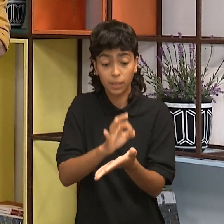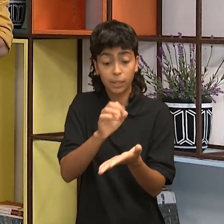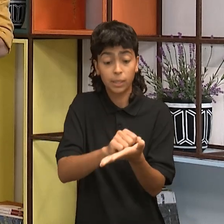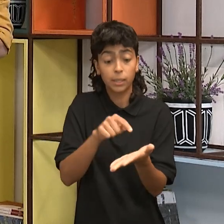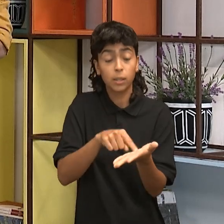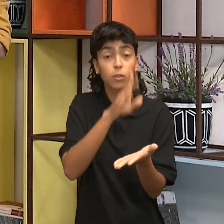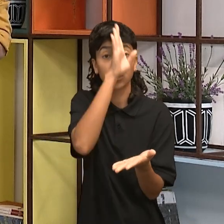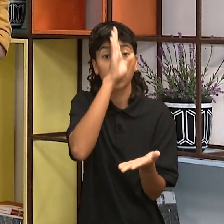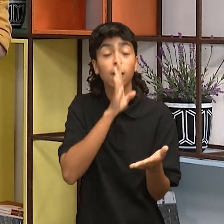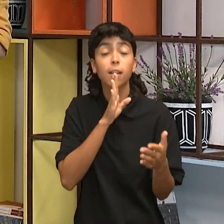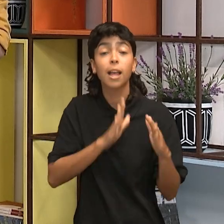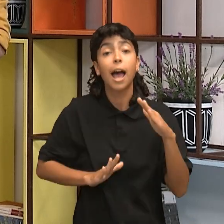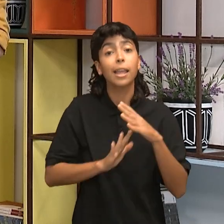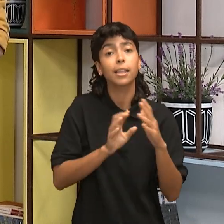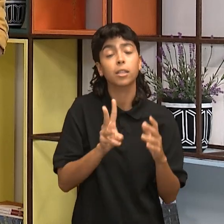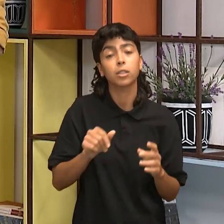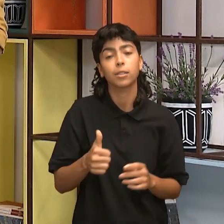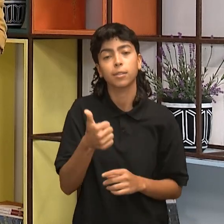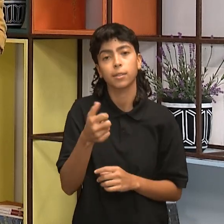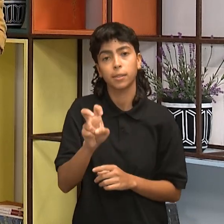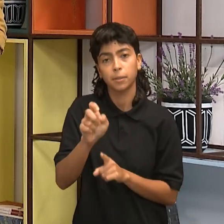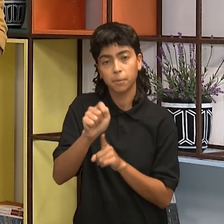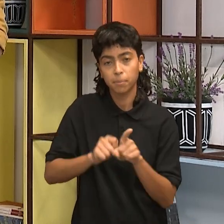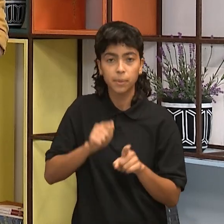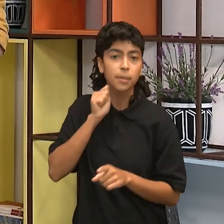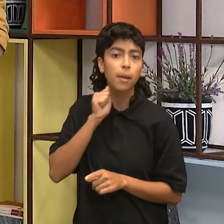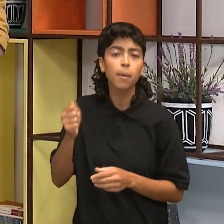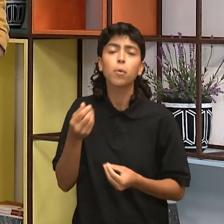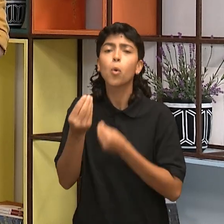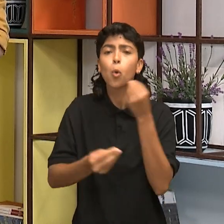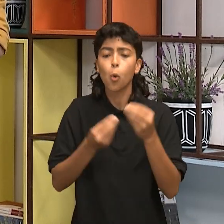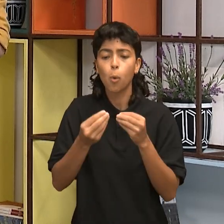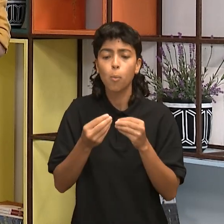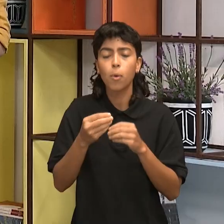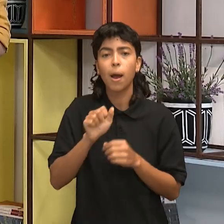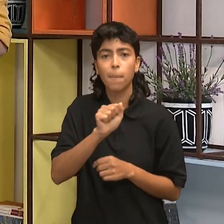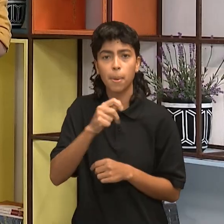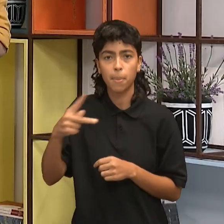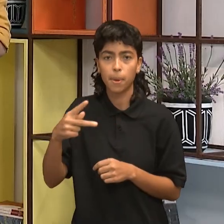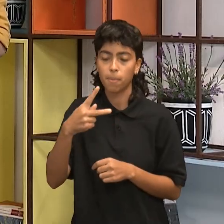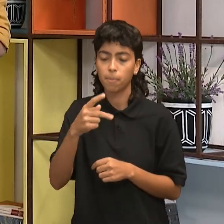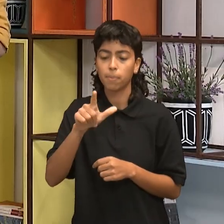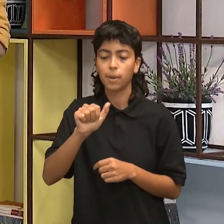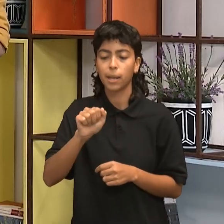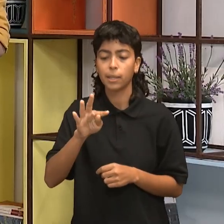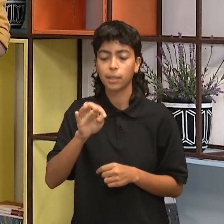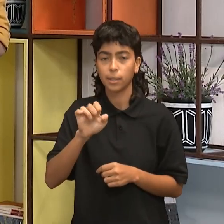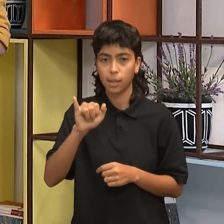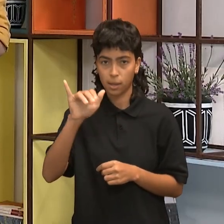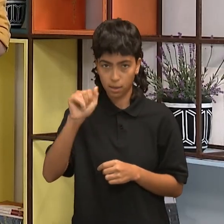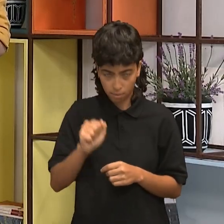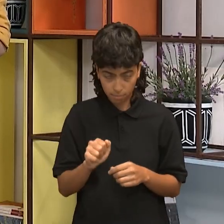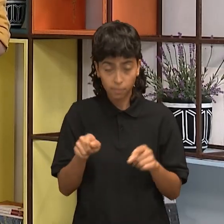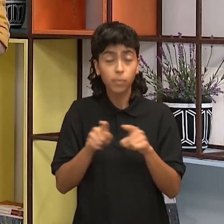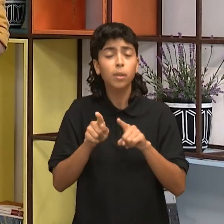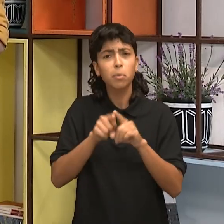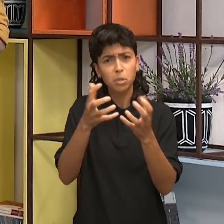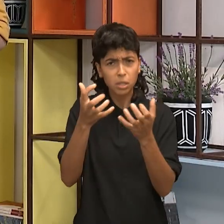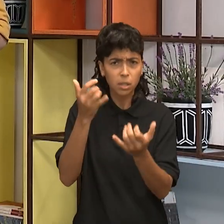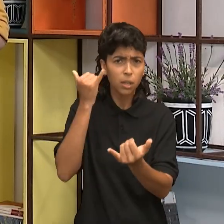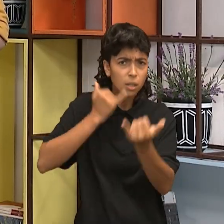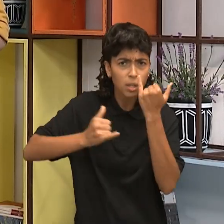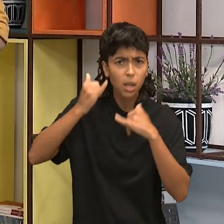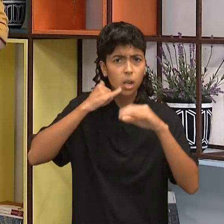pode ser feita até o dia 15 de abril pela plataforma Plateia Editais. Você pode encontrar mais informações, inclusive, no